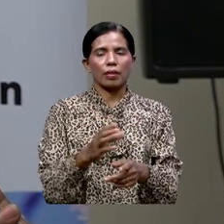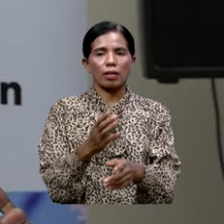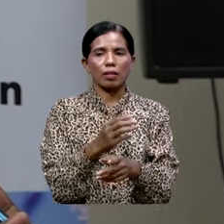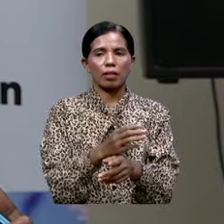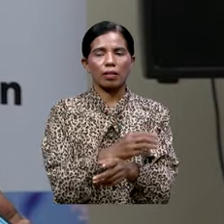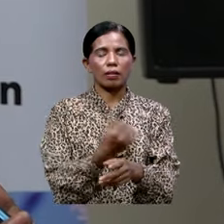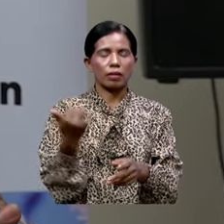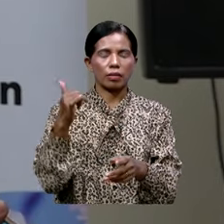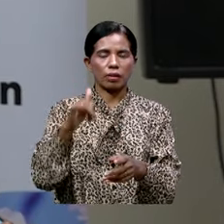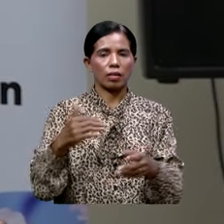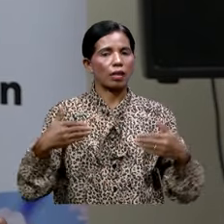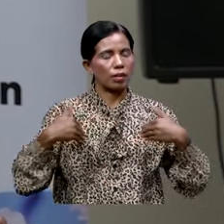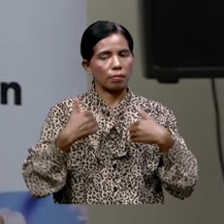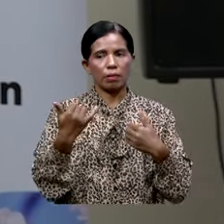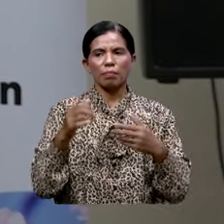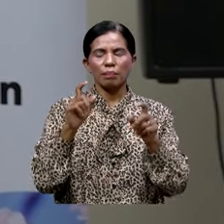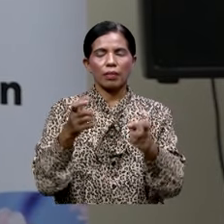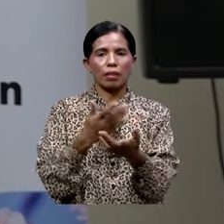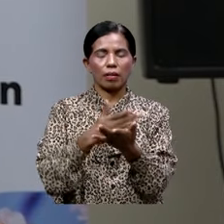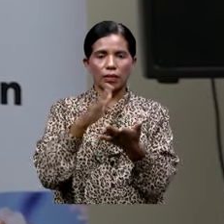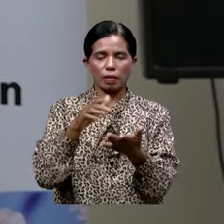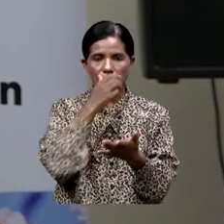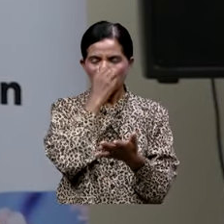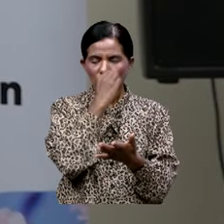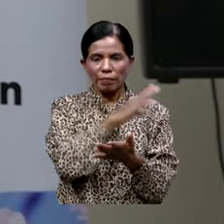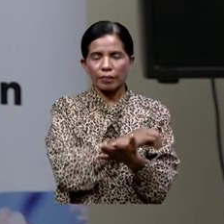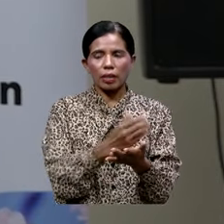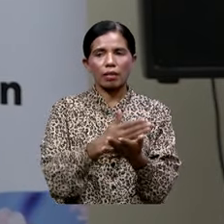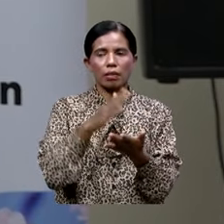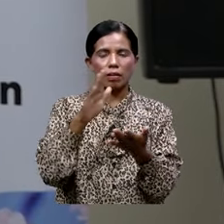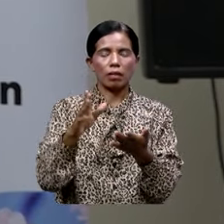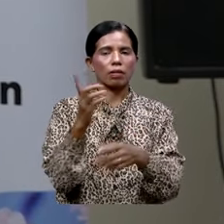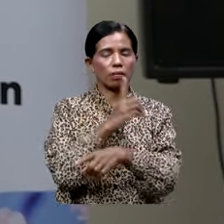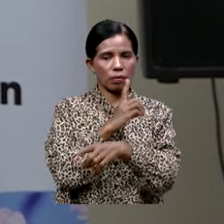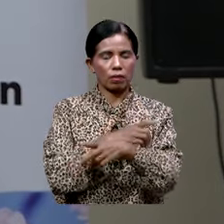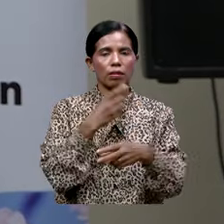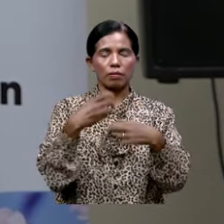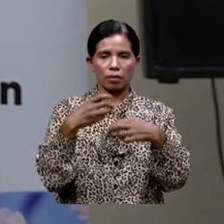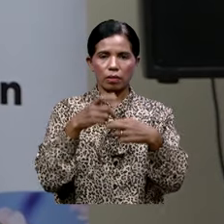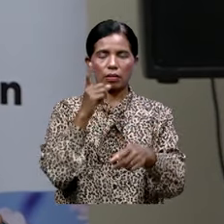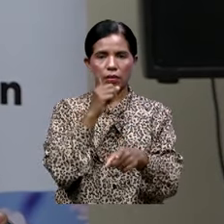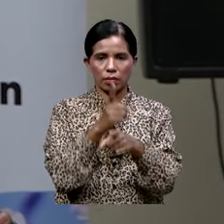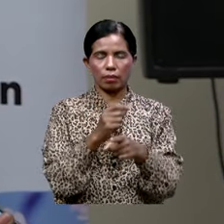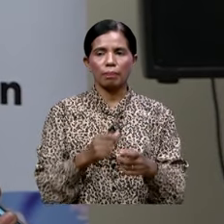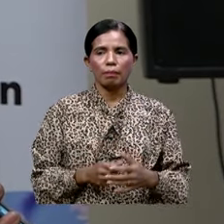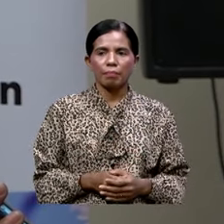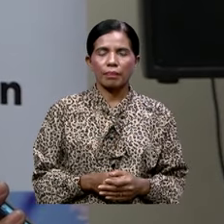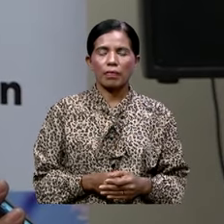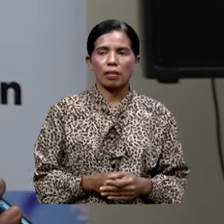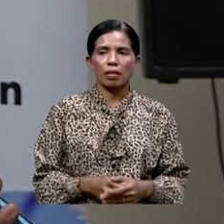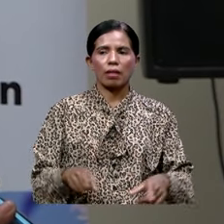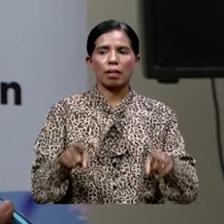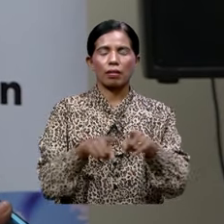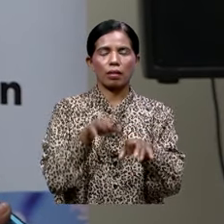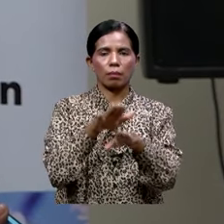ninia kintar la iha, tengsel sosa. Satu sosa, loro-loro nesusar. Ida ne maka hanisan fanu